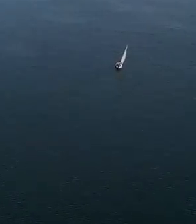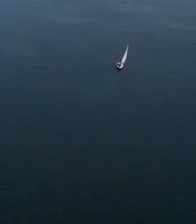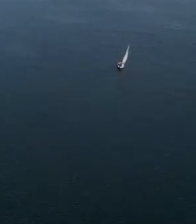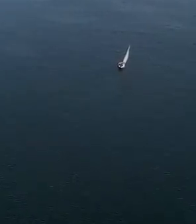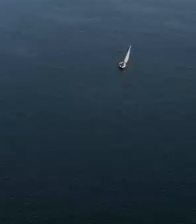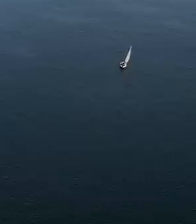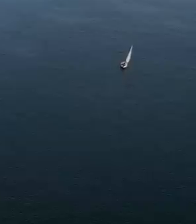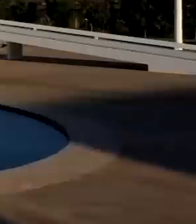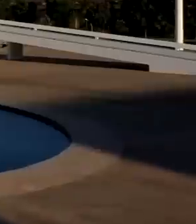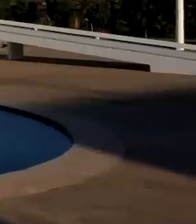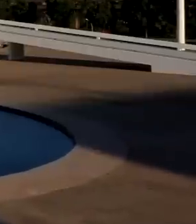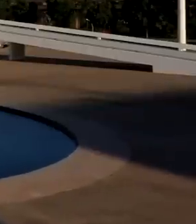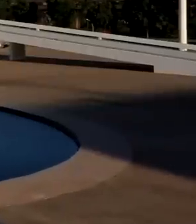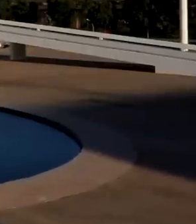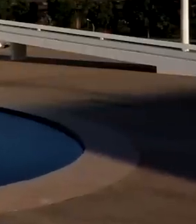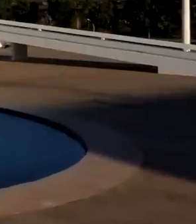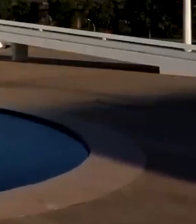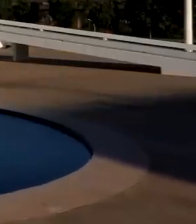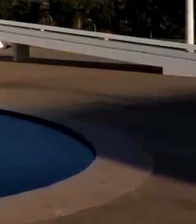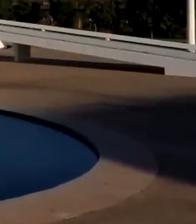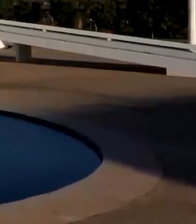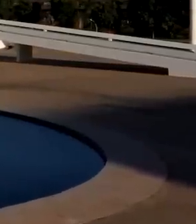E aí